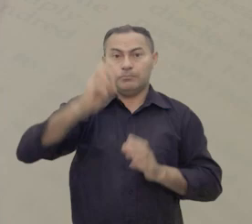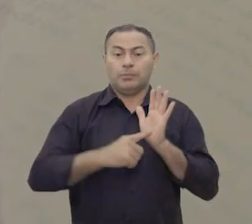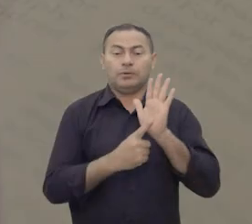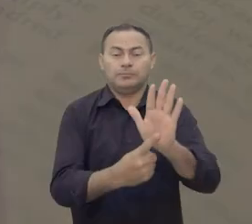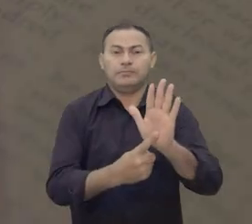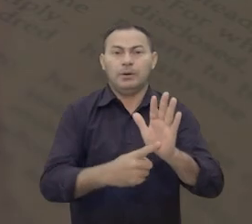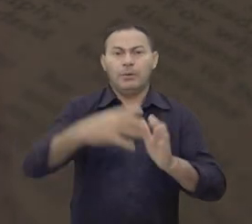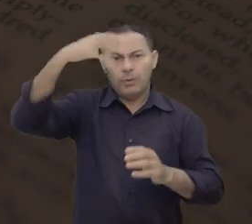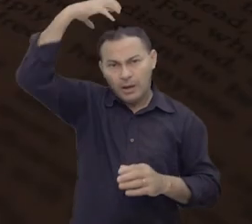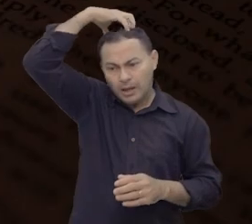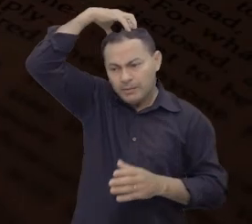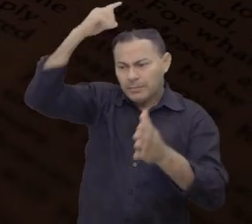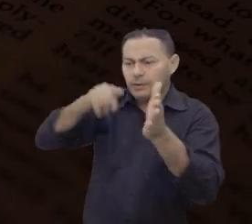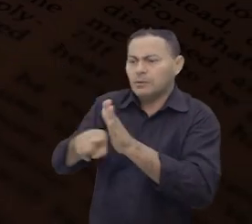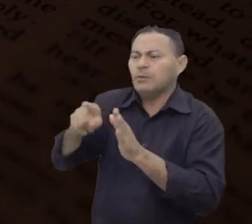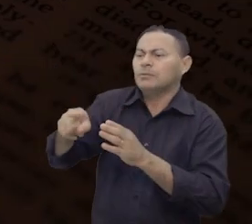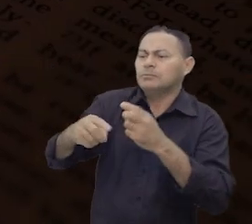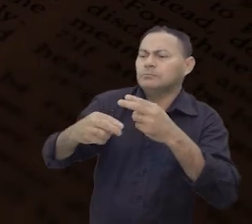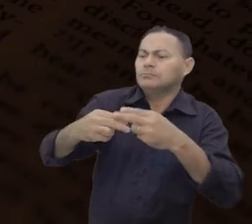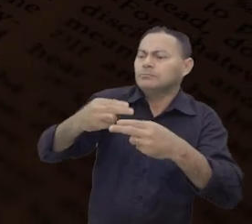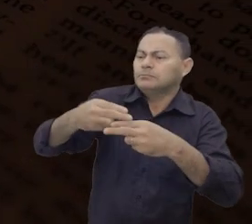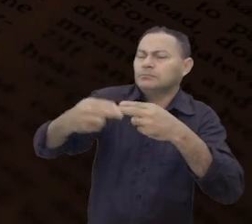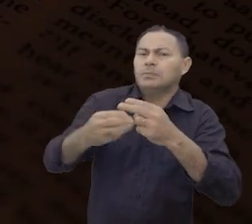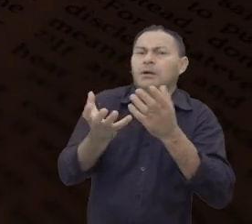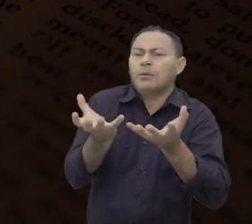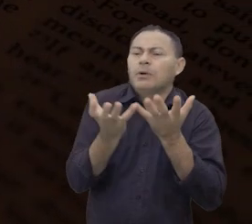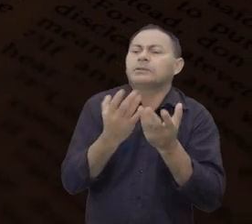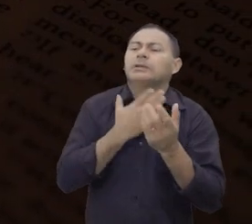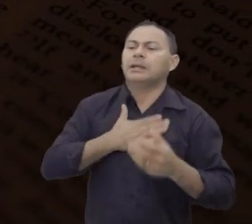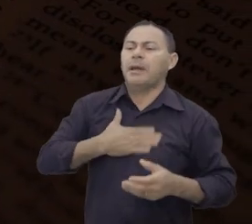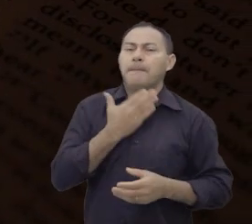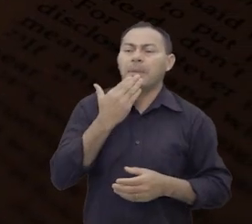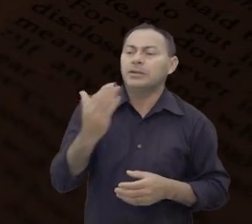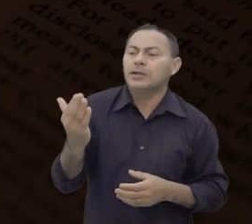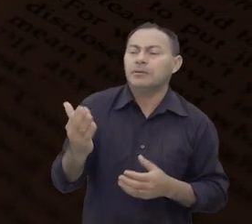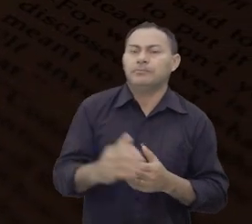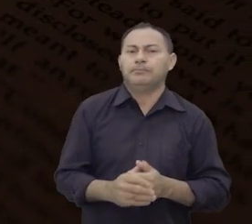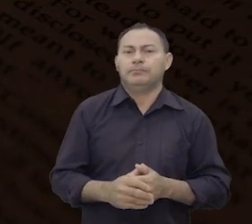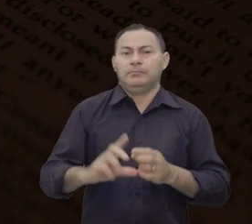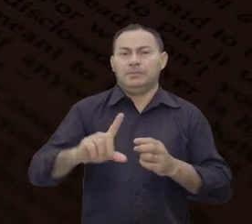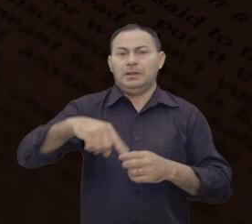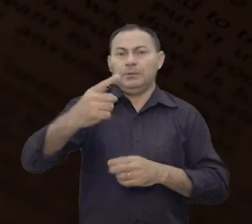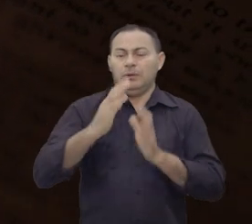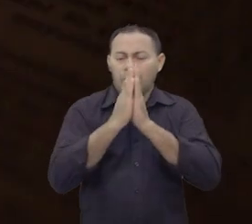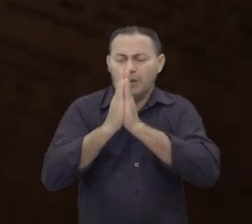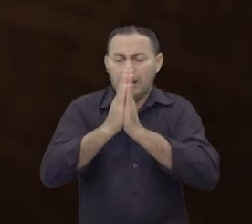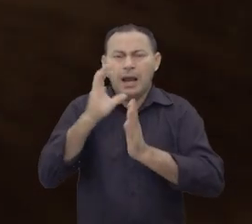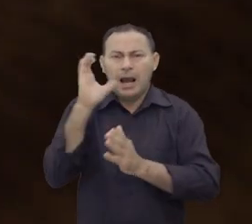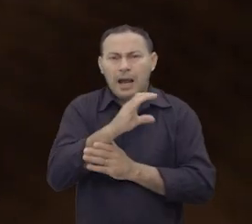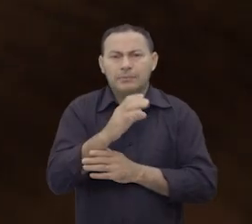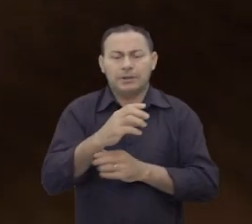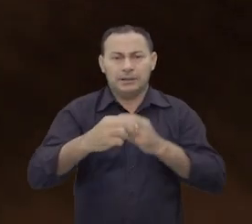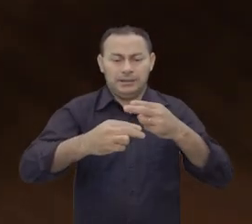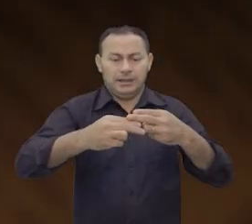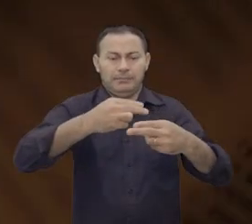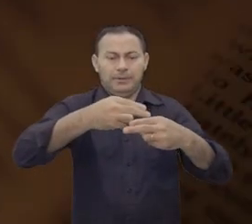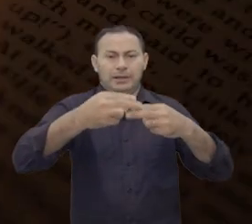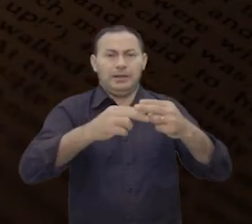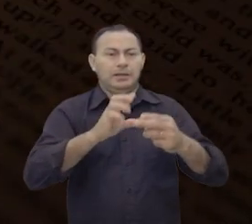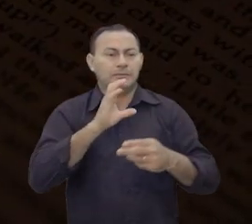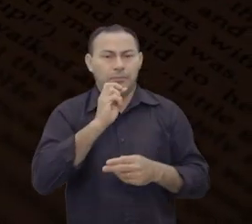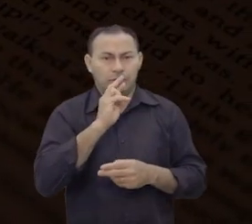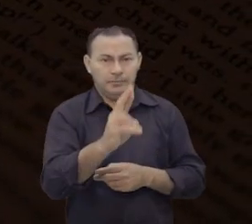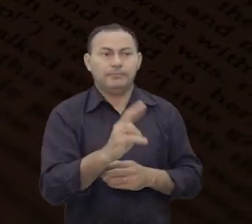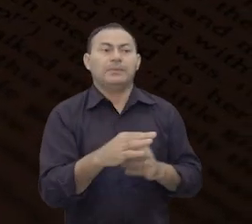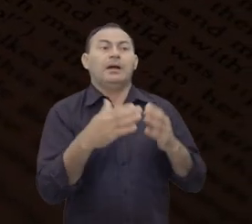mostrou. O rei perguntou, o que você gostaria de pedir? Depois de uma oração rápida, Neemias